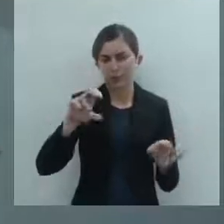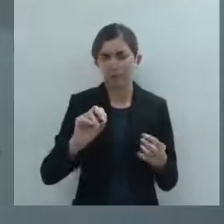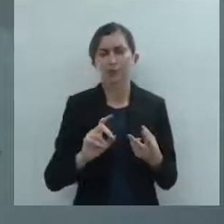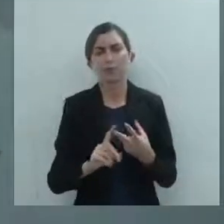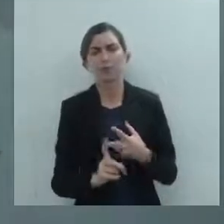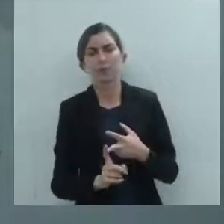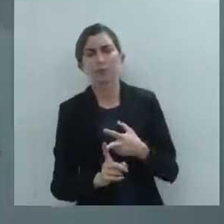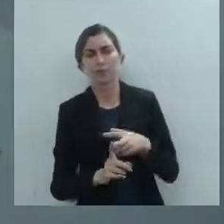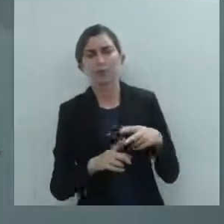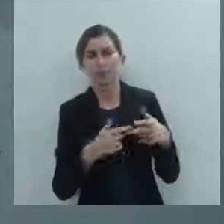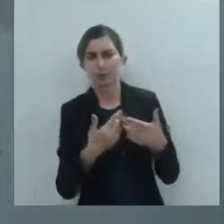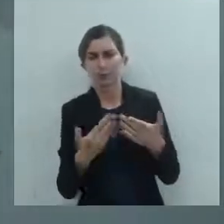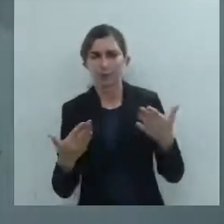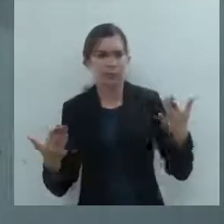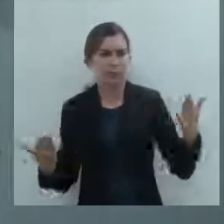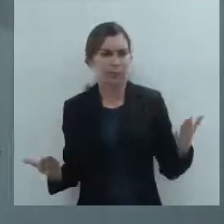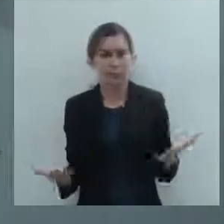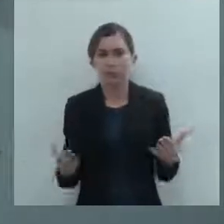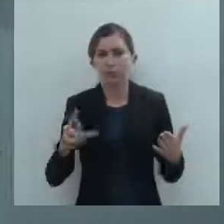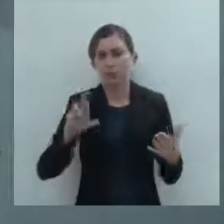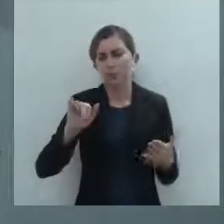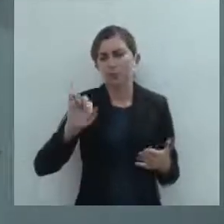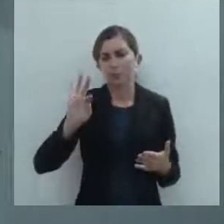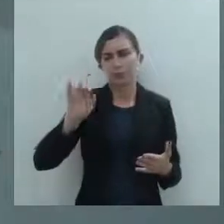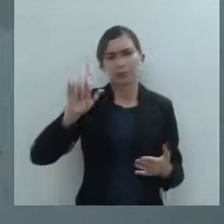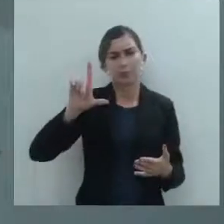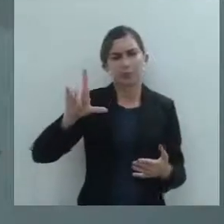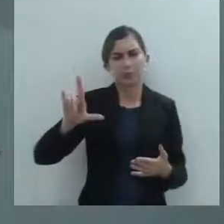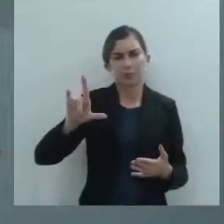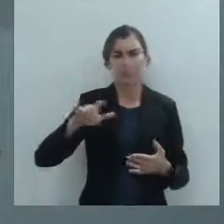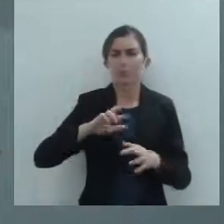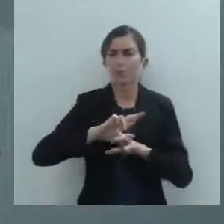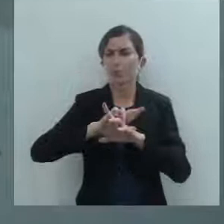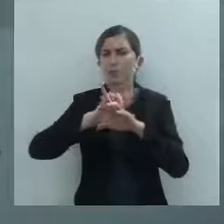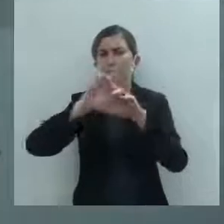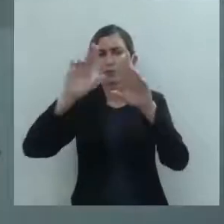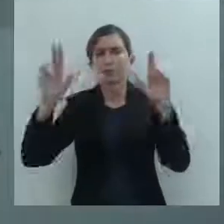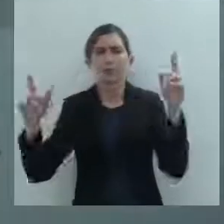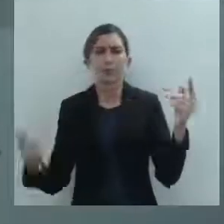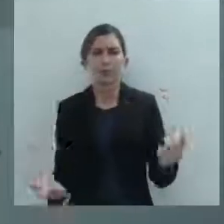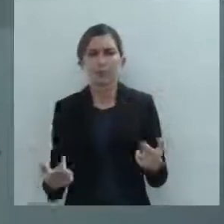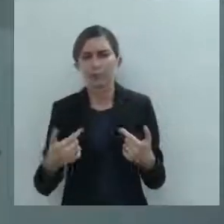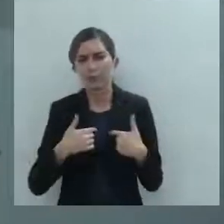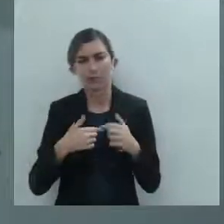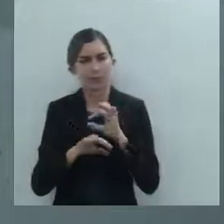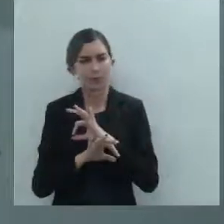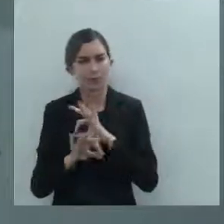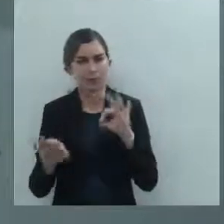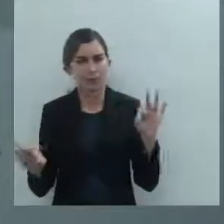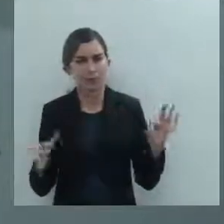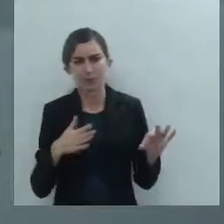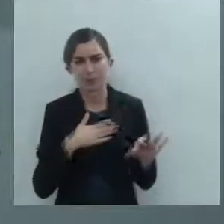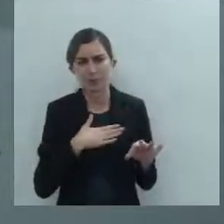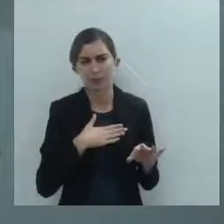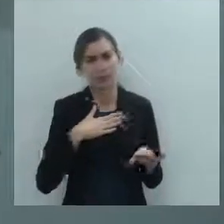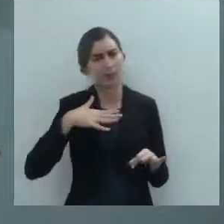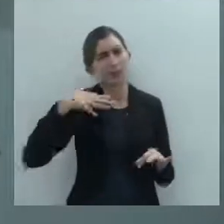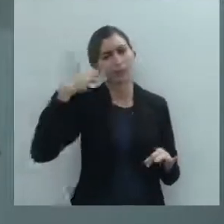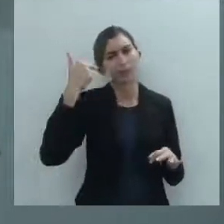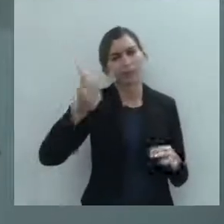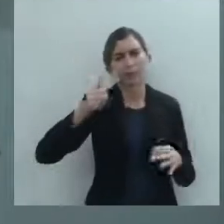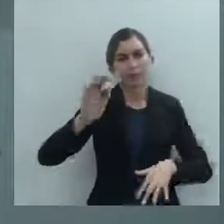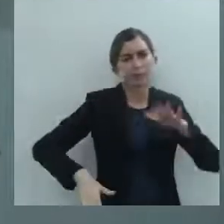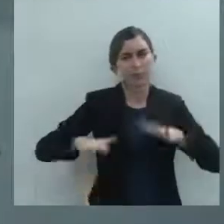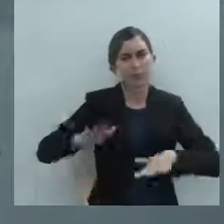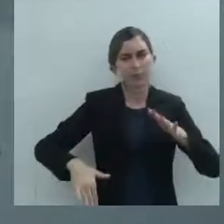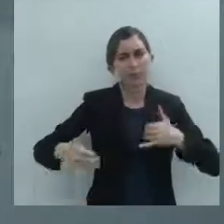Gal uso com Rita Lee e Os Mutantes Os Mutantes estrearam para mim partiu Pimpão é melhor